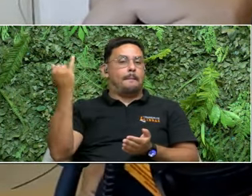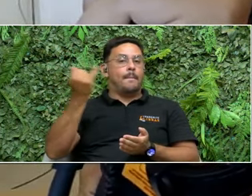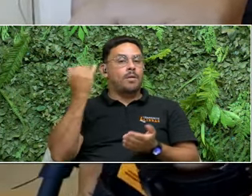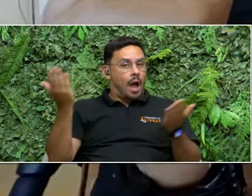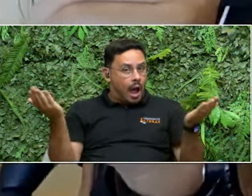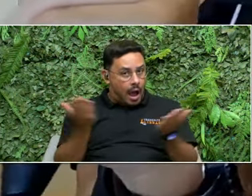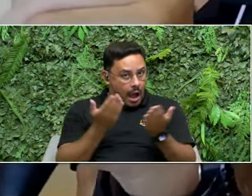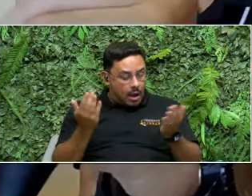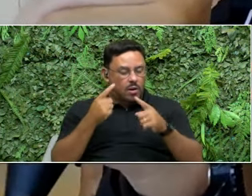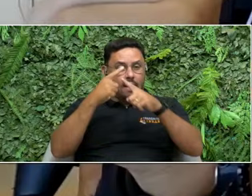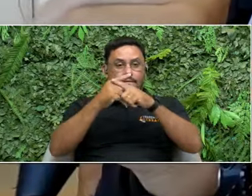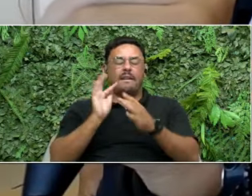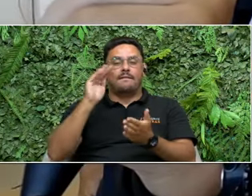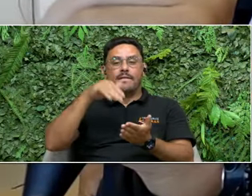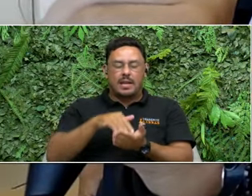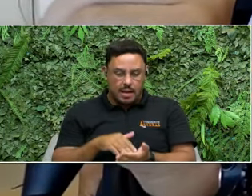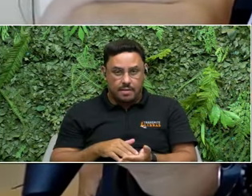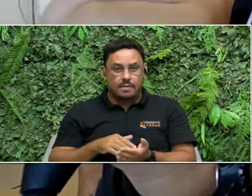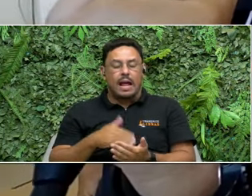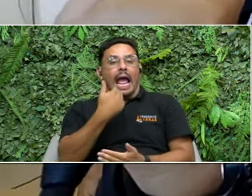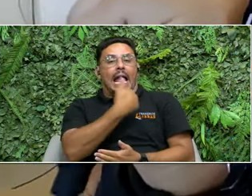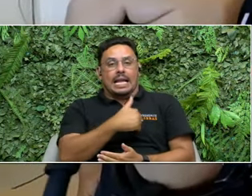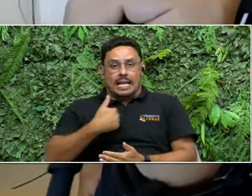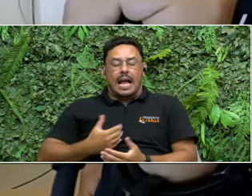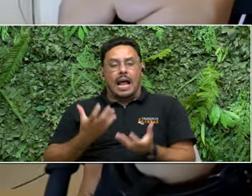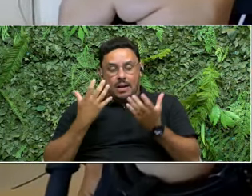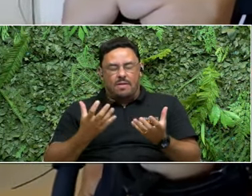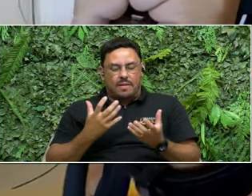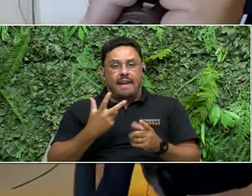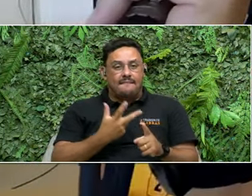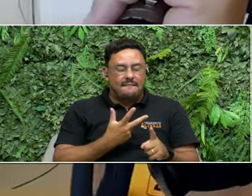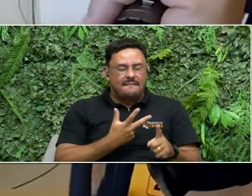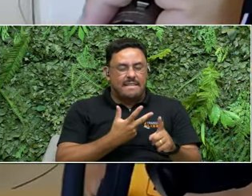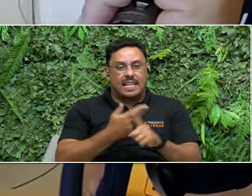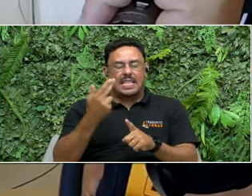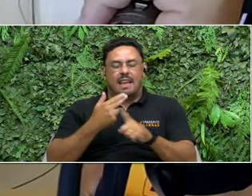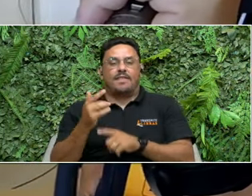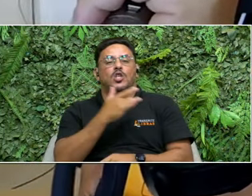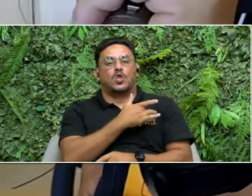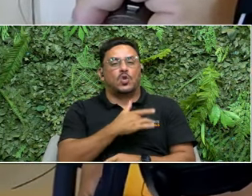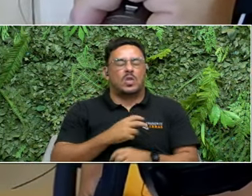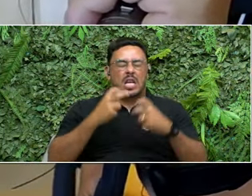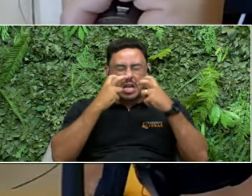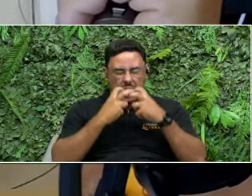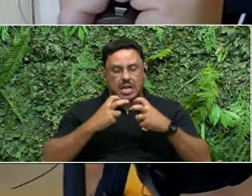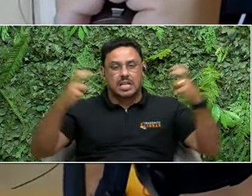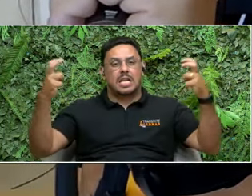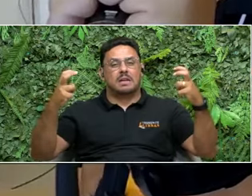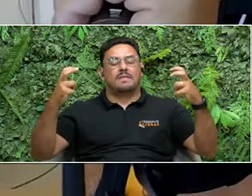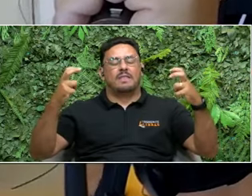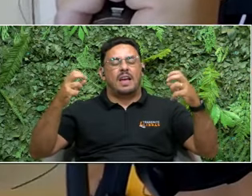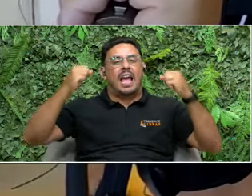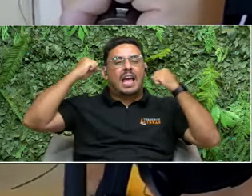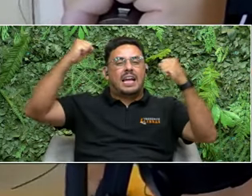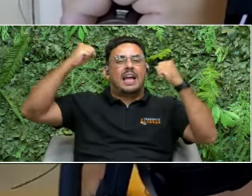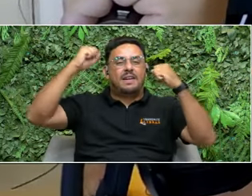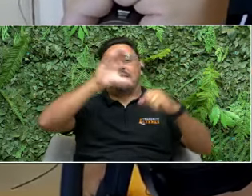valendo Galo quer biscoitar a vantagem dos celestes para gritar é